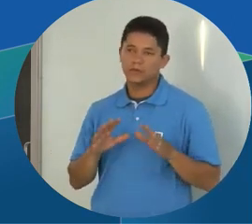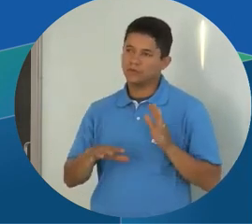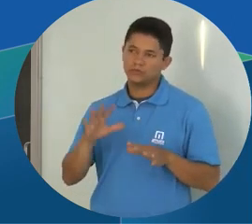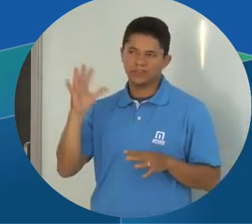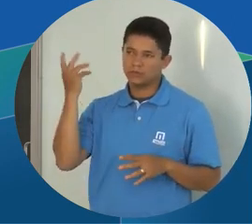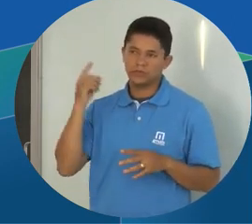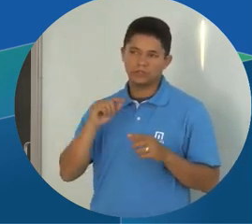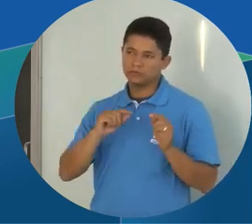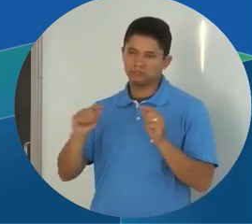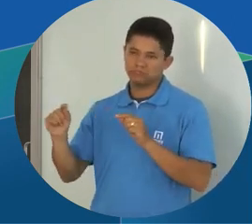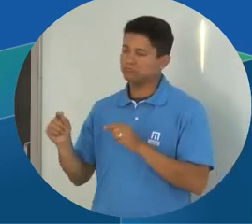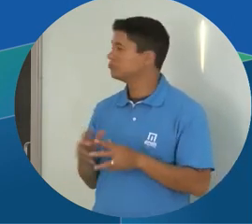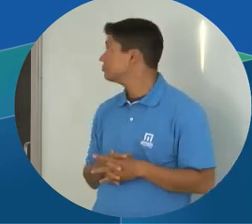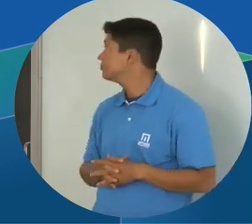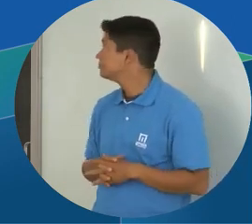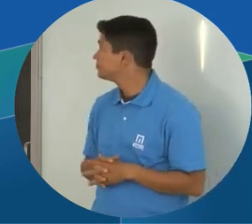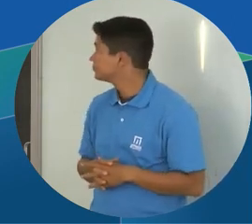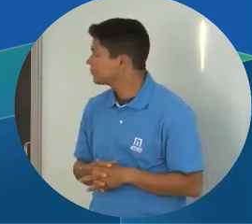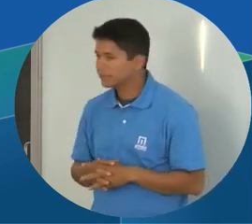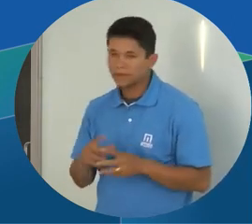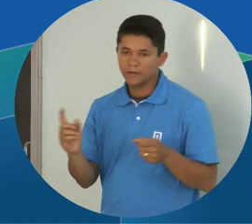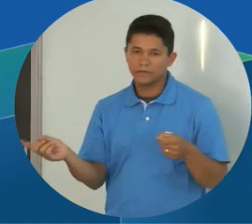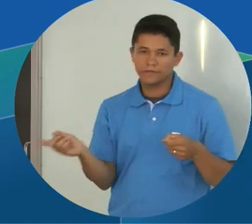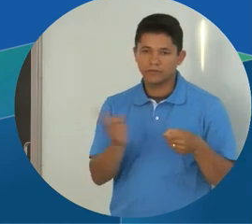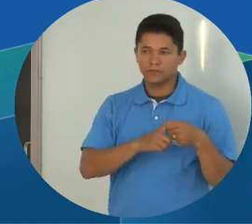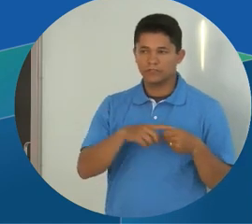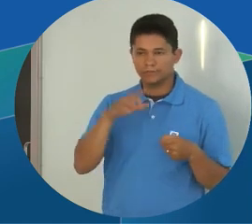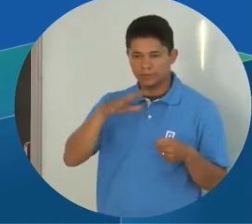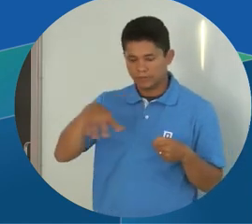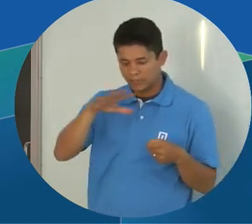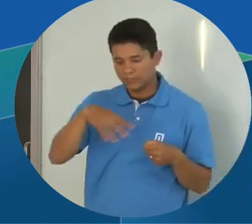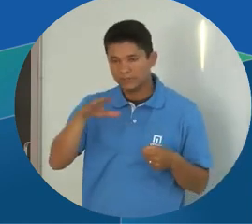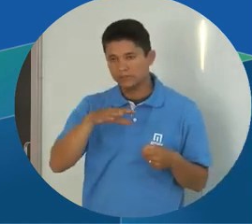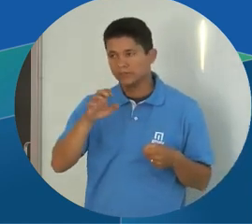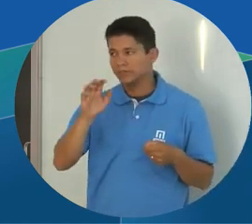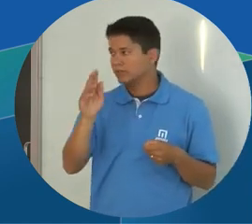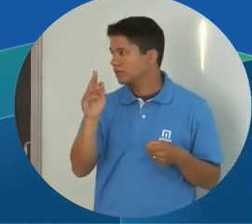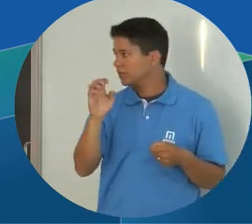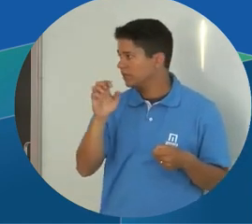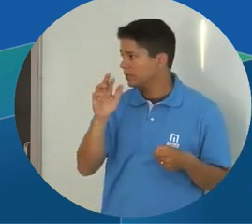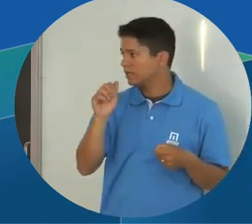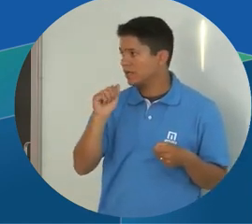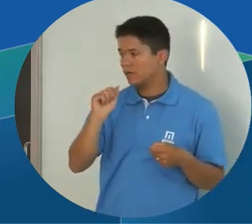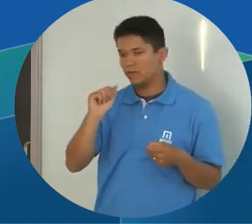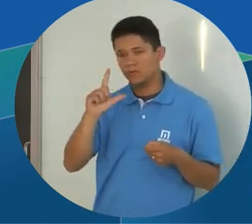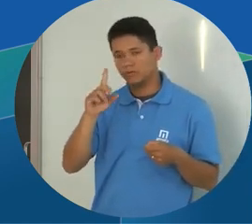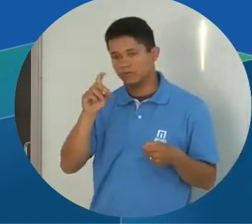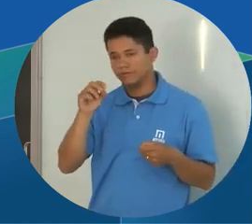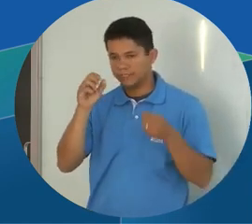contextualizaram. Voltando para o nosso case, aí, que o Heraldo vai falar em detalhe já.